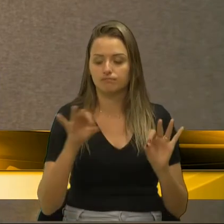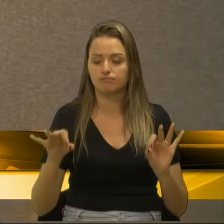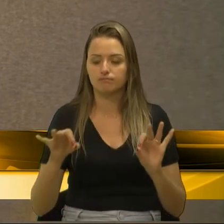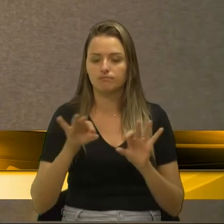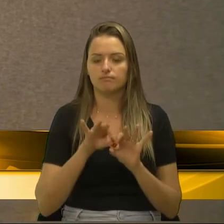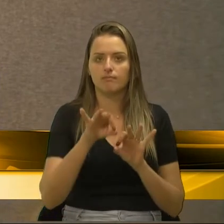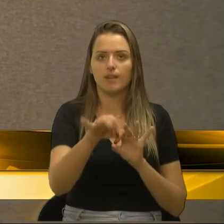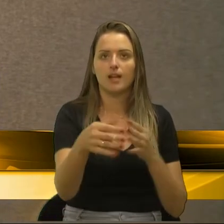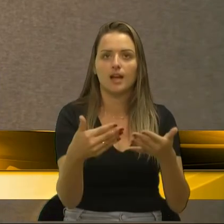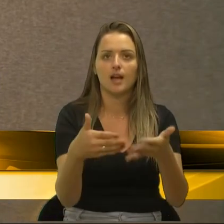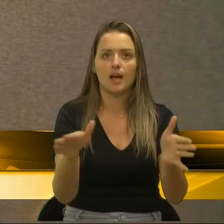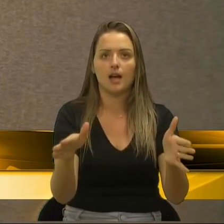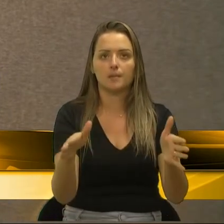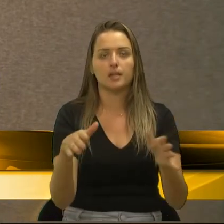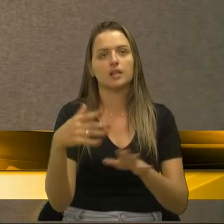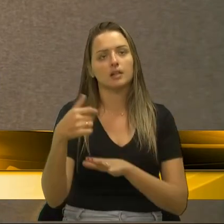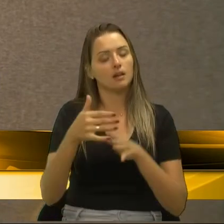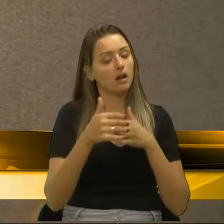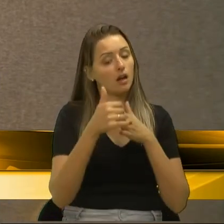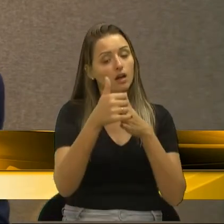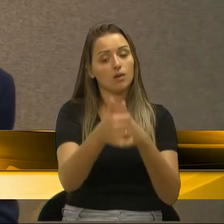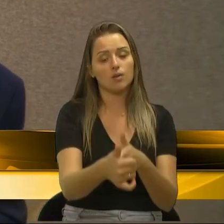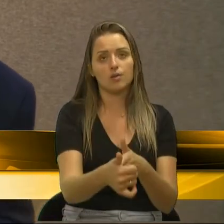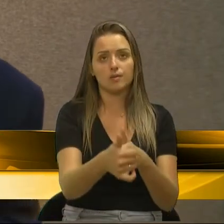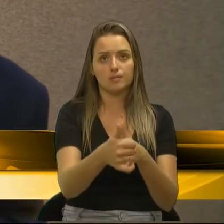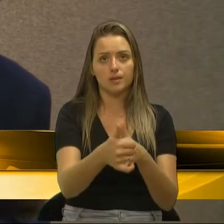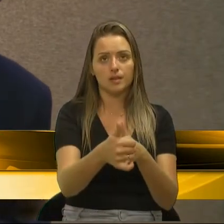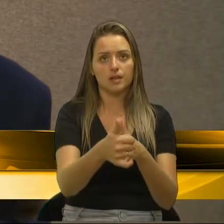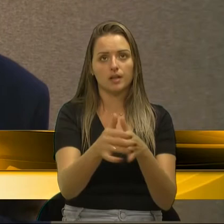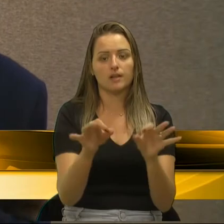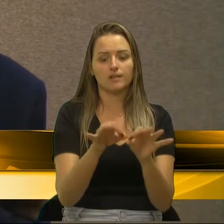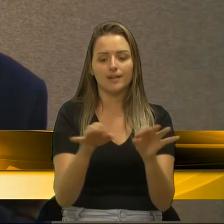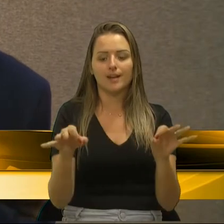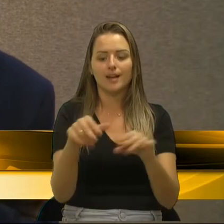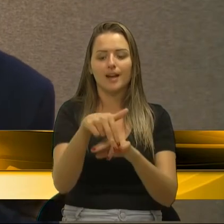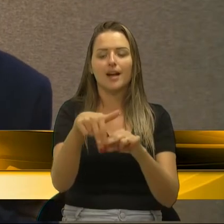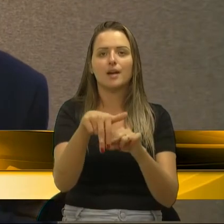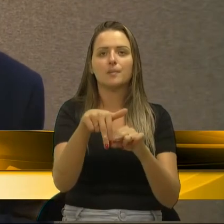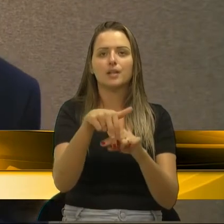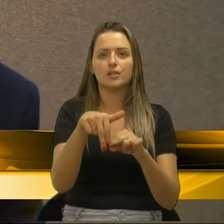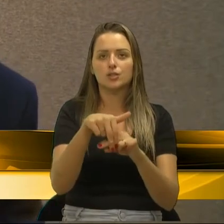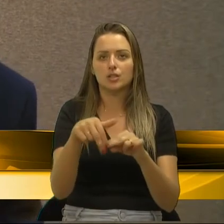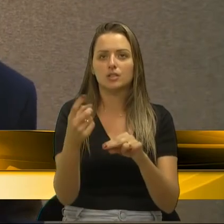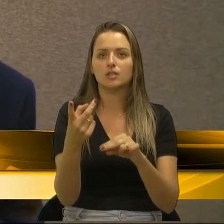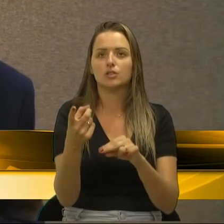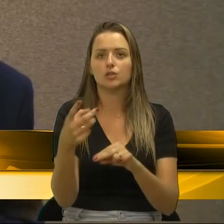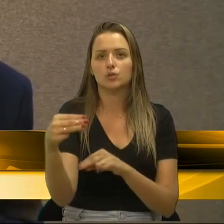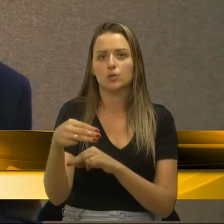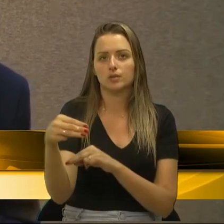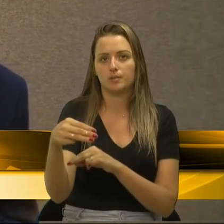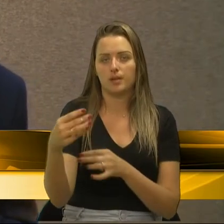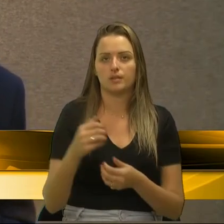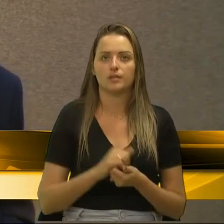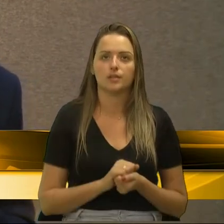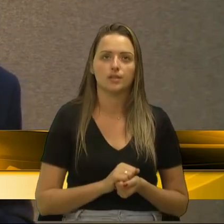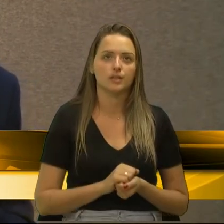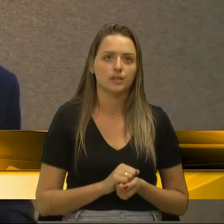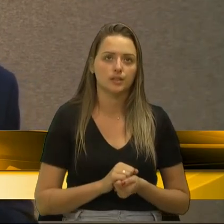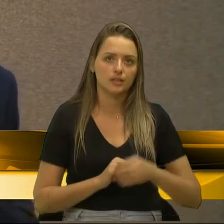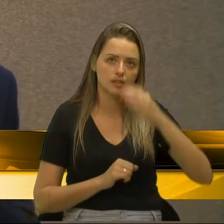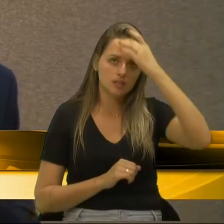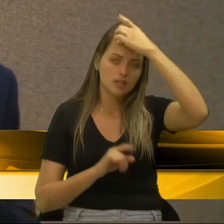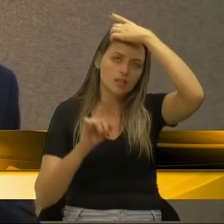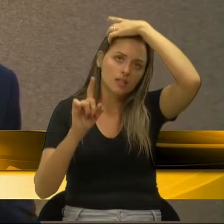aberto acompanhava o alinhamento da rua. E era